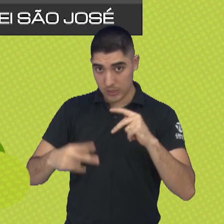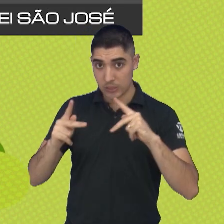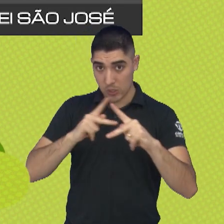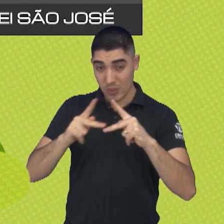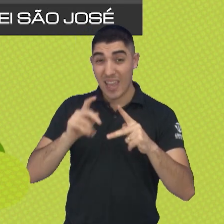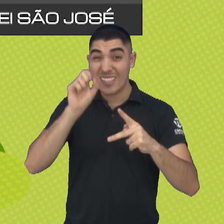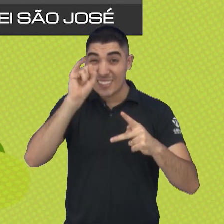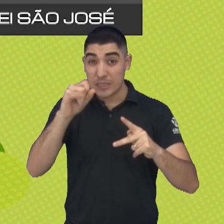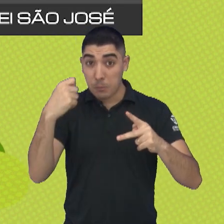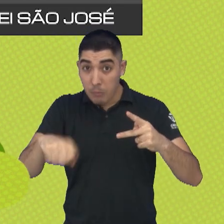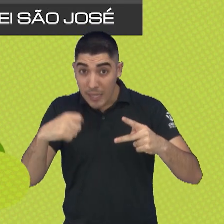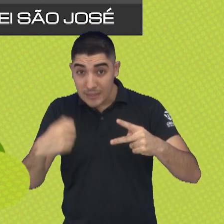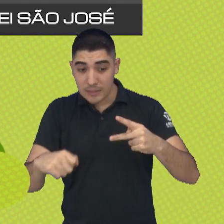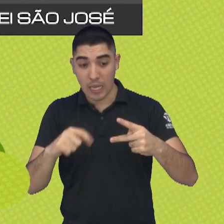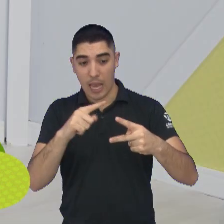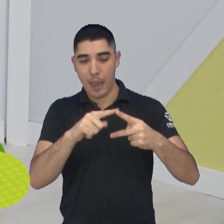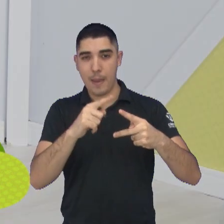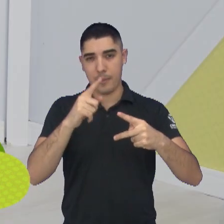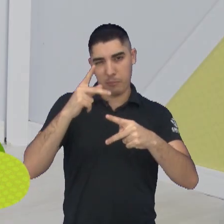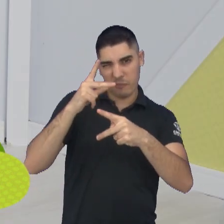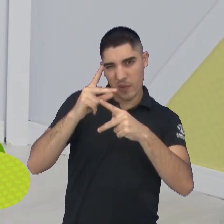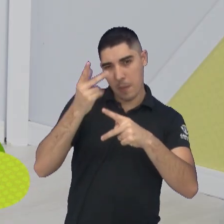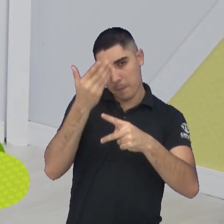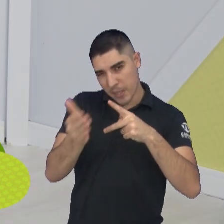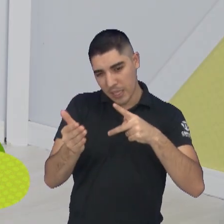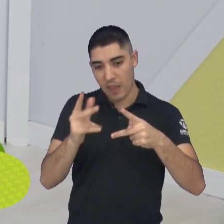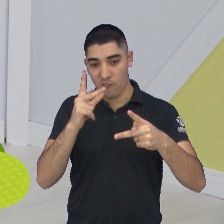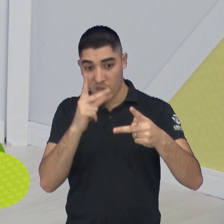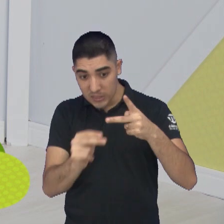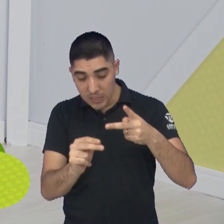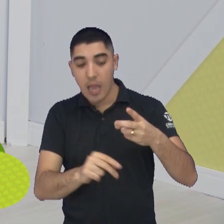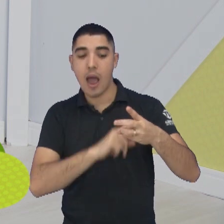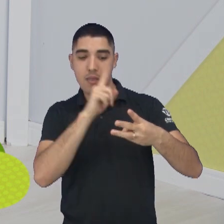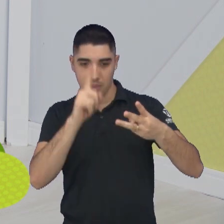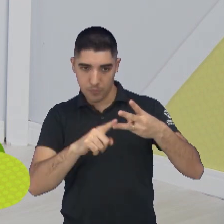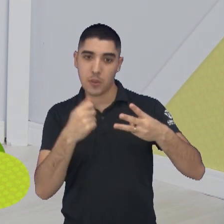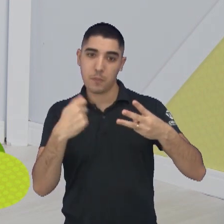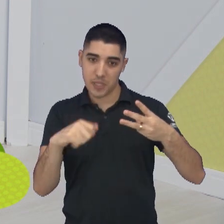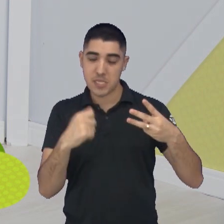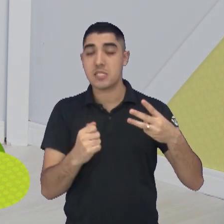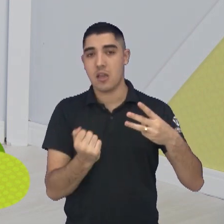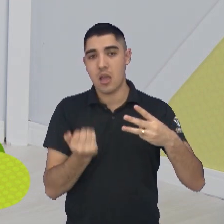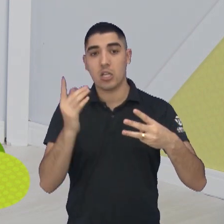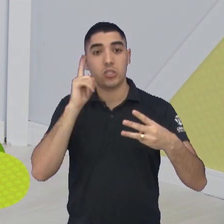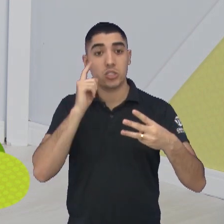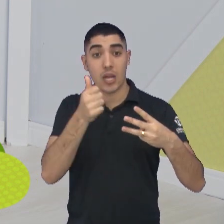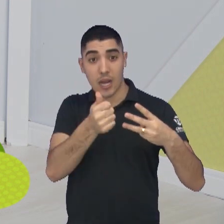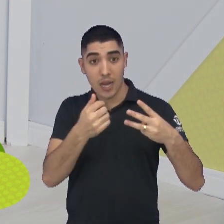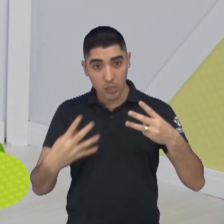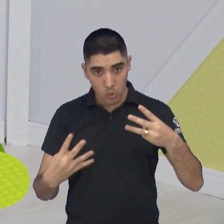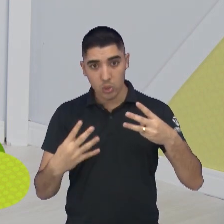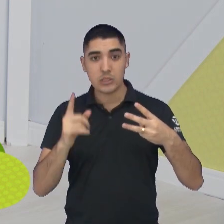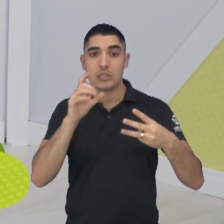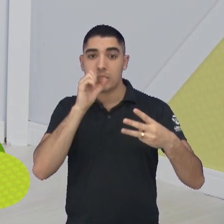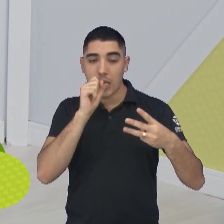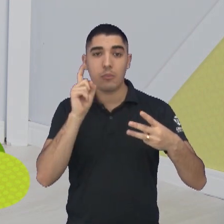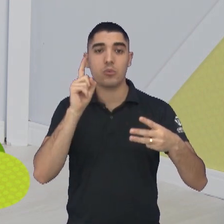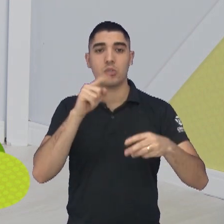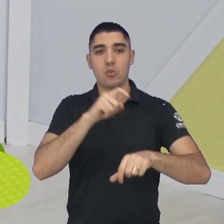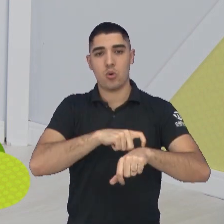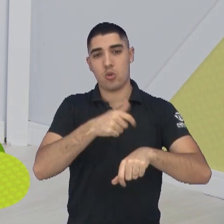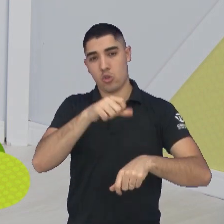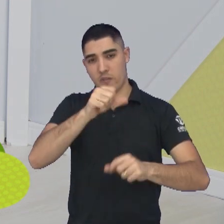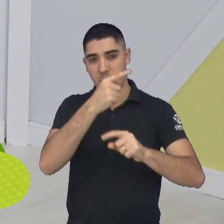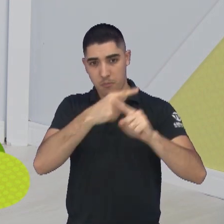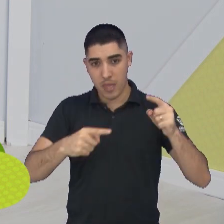Se precisar, não tem Golden 7 não. Aí é jogo 3 mesmo. Se tiver uma vitória para cada lado, dia 14, sabadão, 21h30, lá em